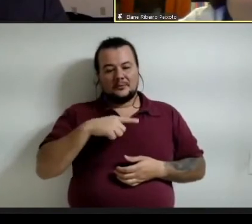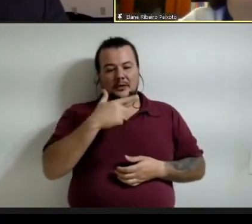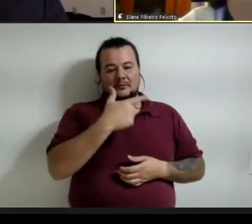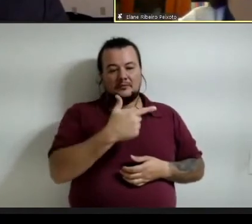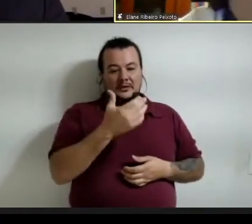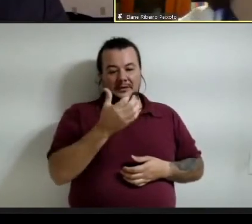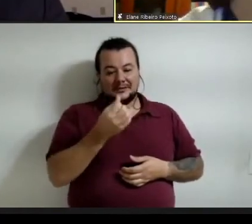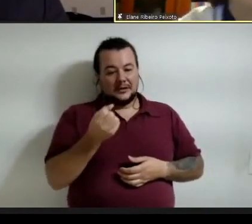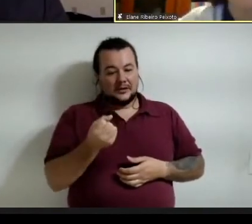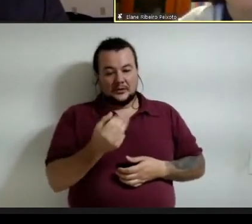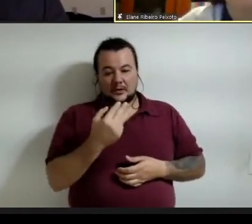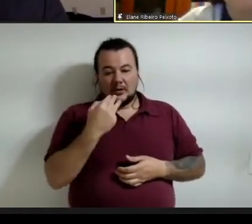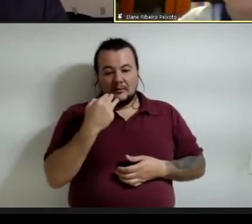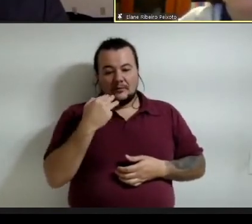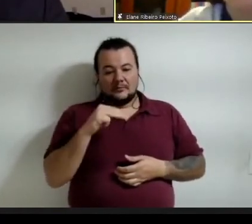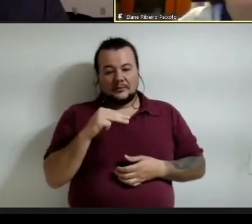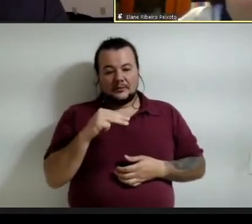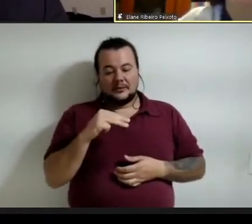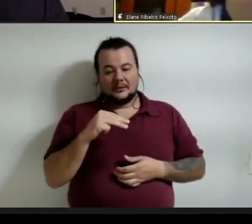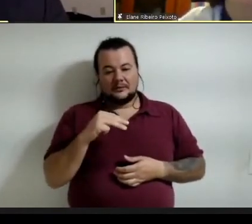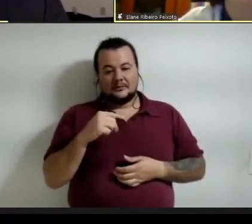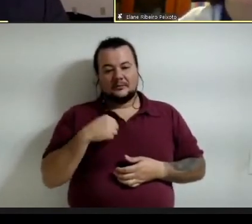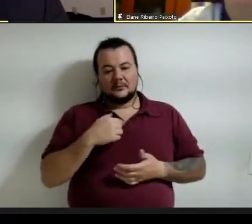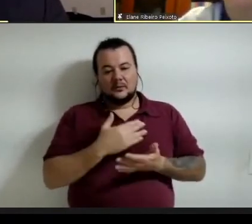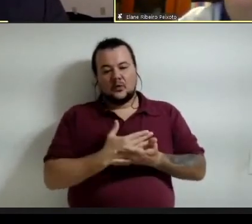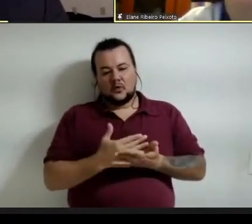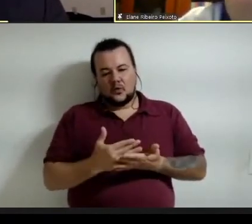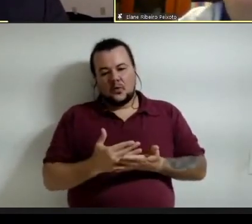mensagens. Então, eu vou começar com essa que